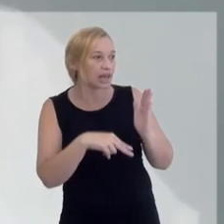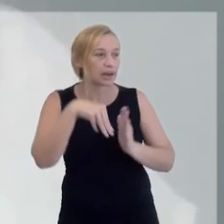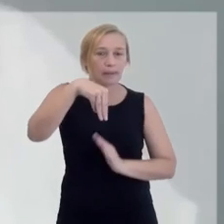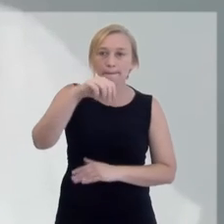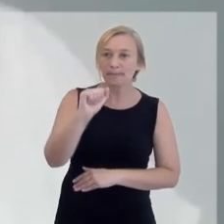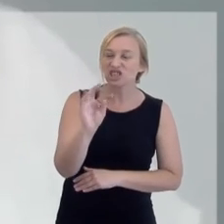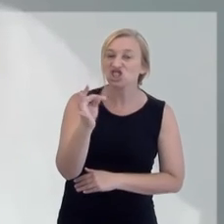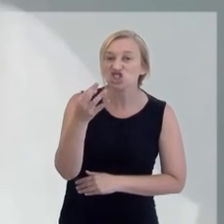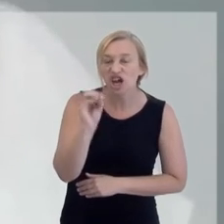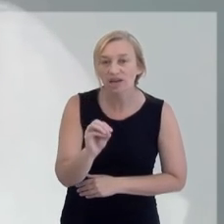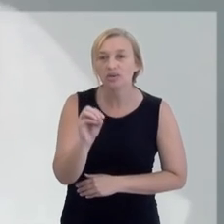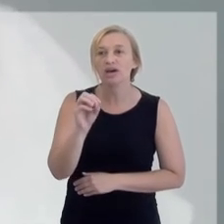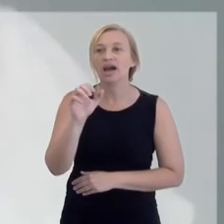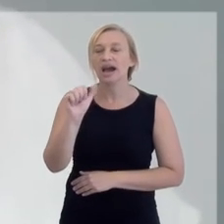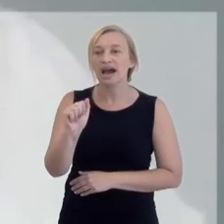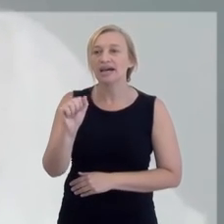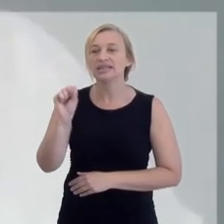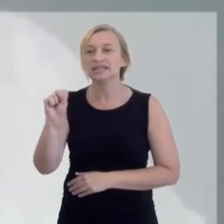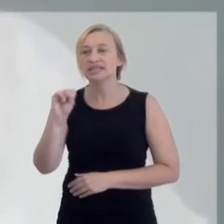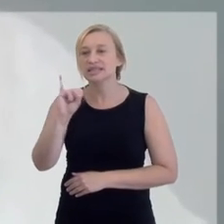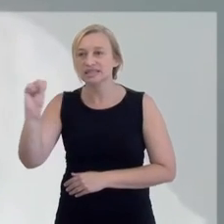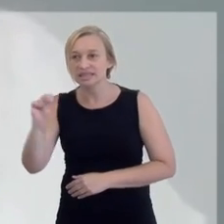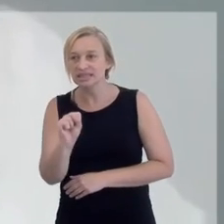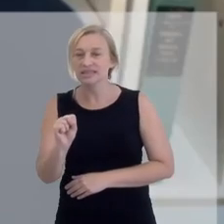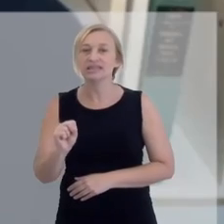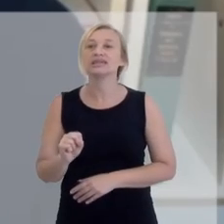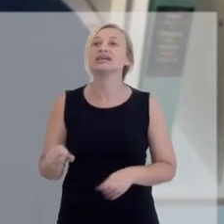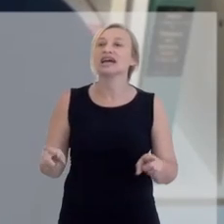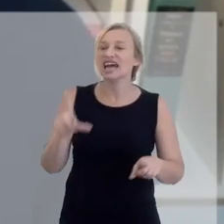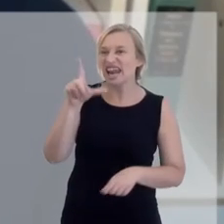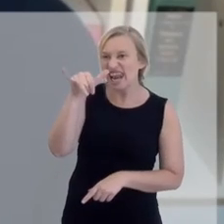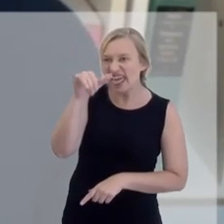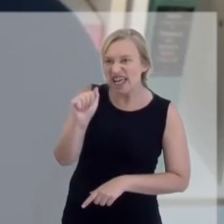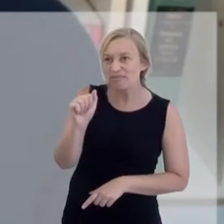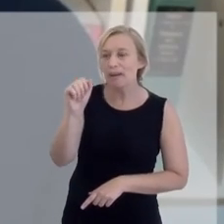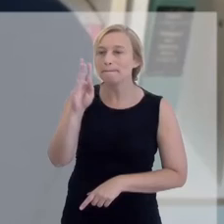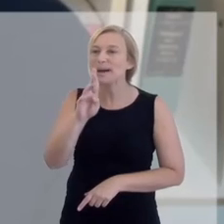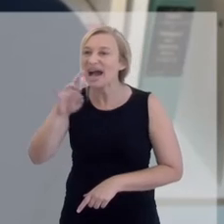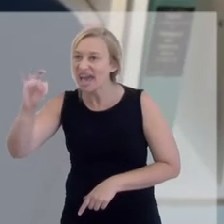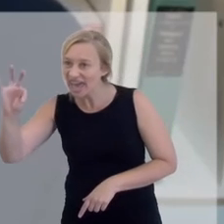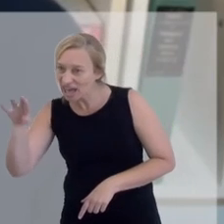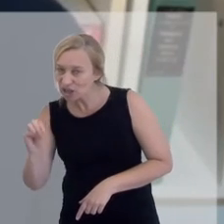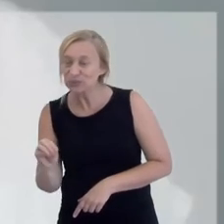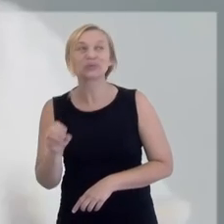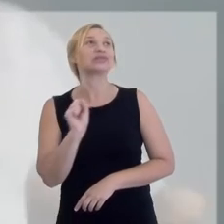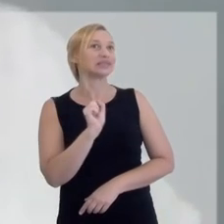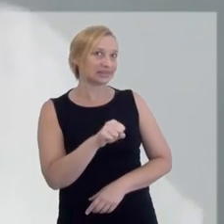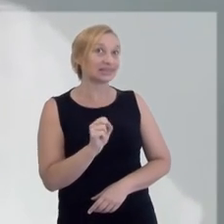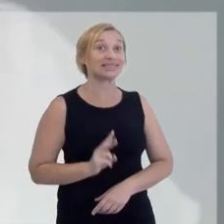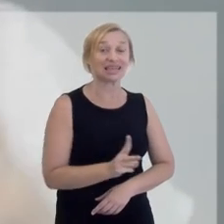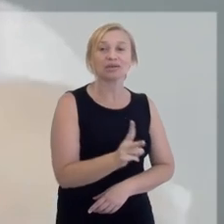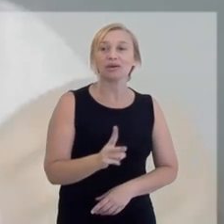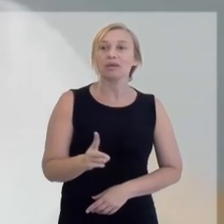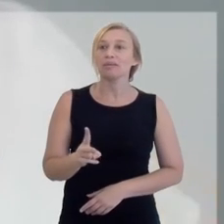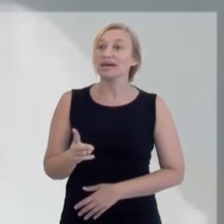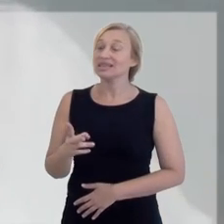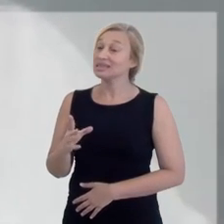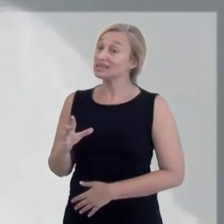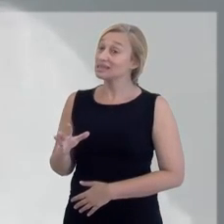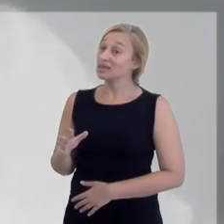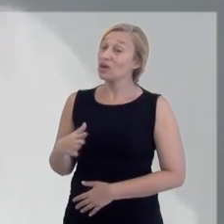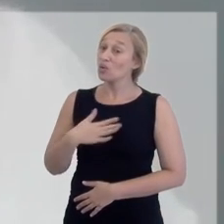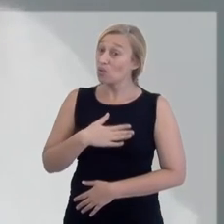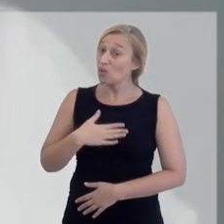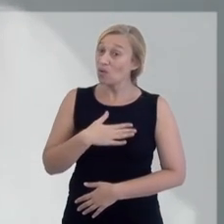Assis. Esse ano a gente mudou um pouquinho, mas ele sempre lê Machado de Assis. Lima Barreto, esses autores... Sempre, mas o meu